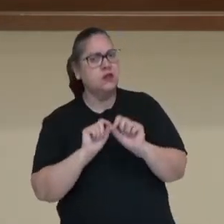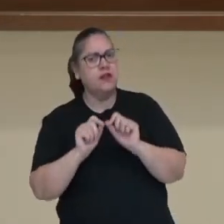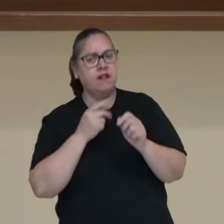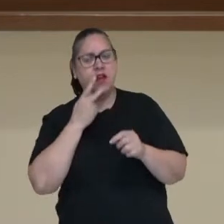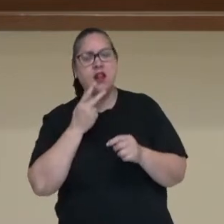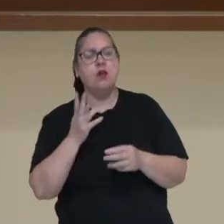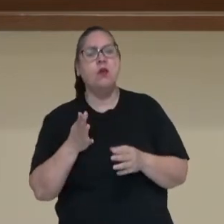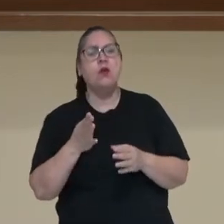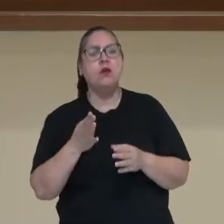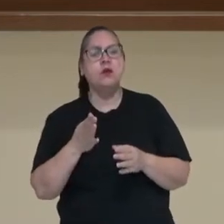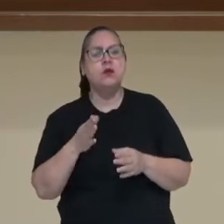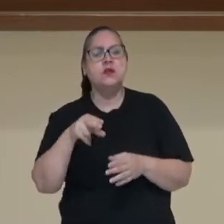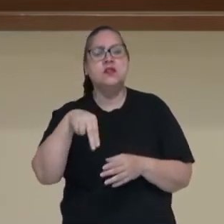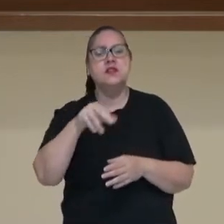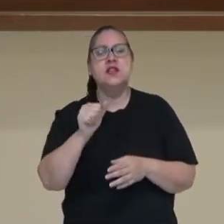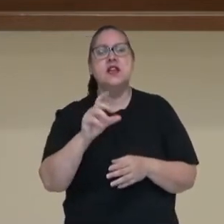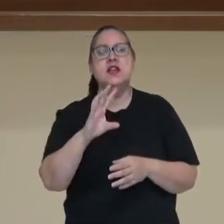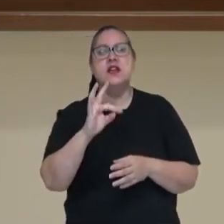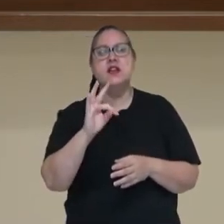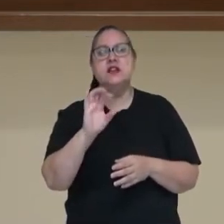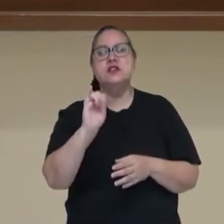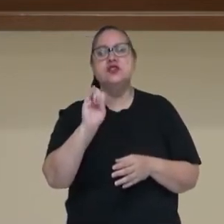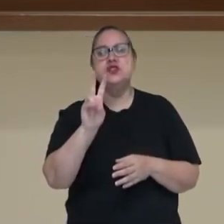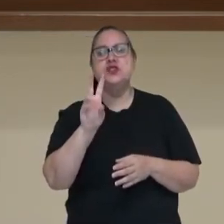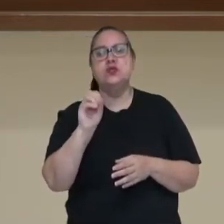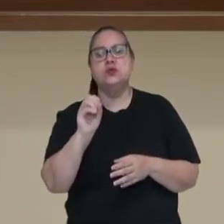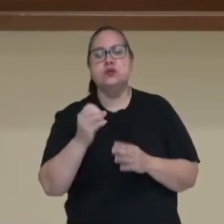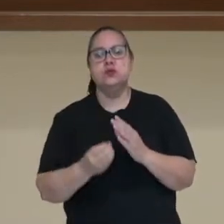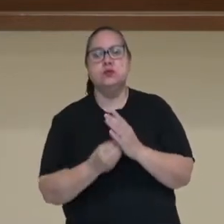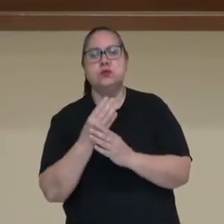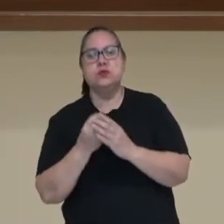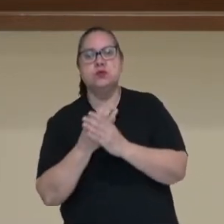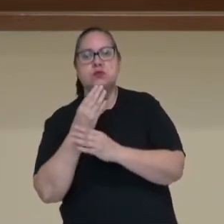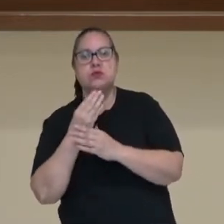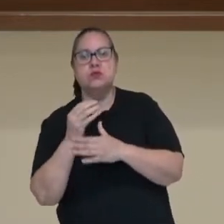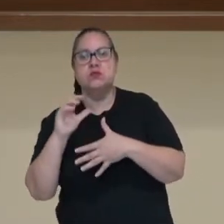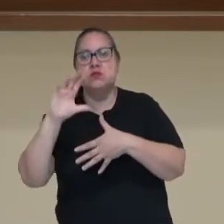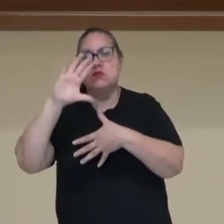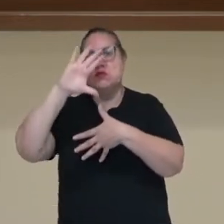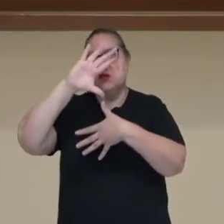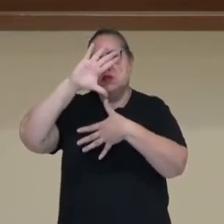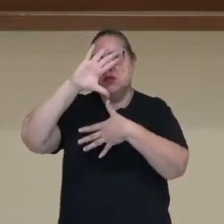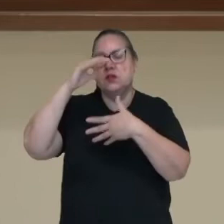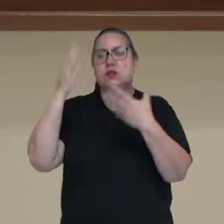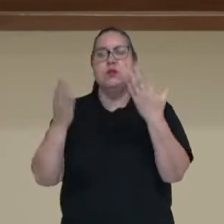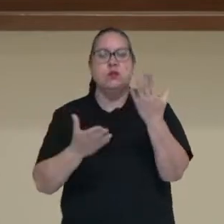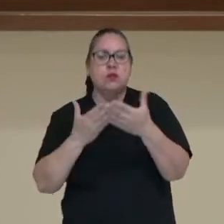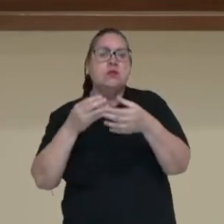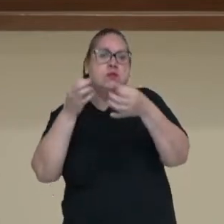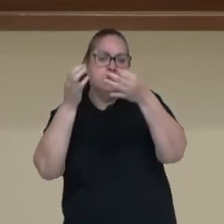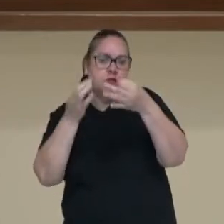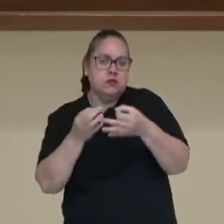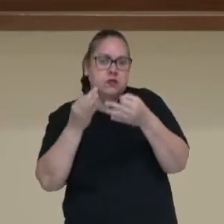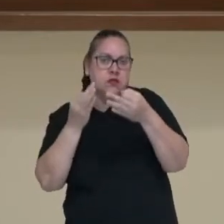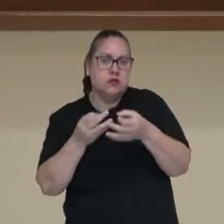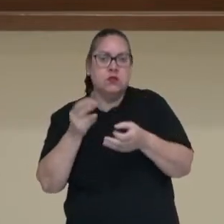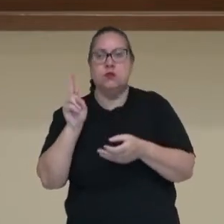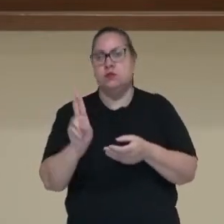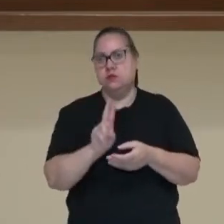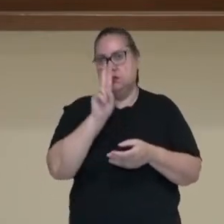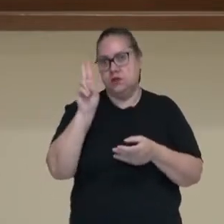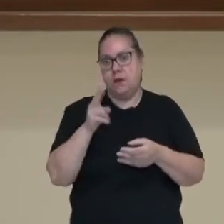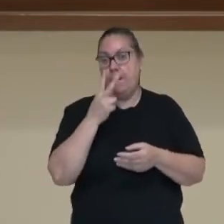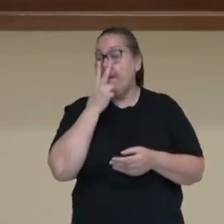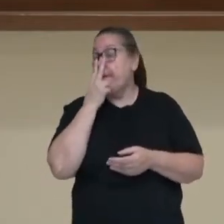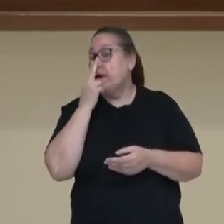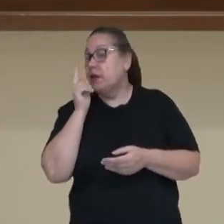nativos americanos, né, povos de originários americanos, seria até um termo mais correto para se utilizar. Então,